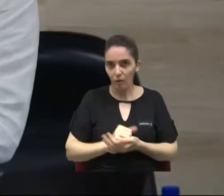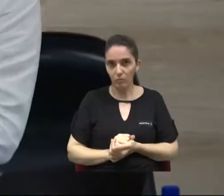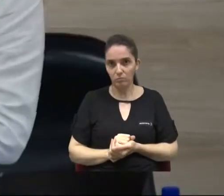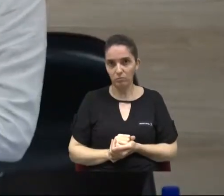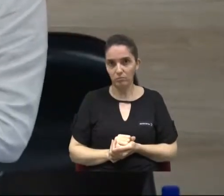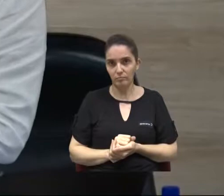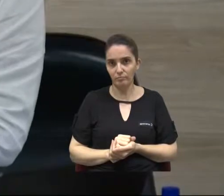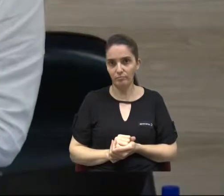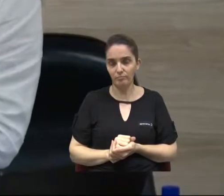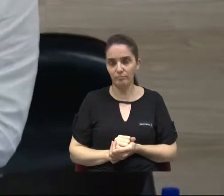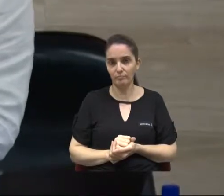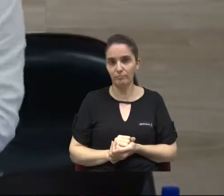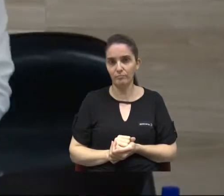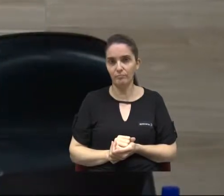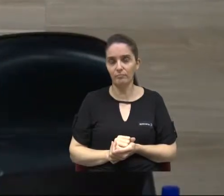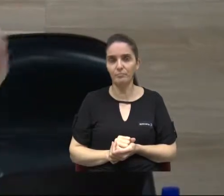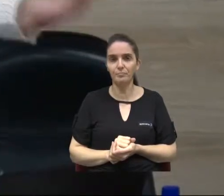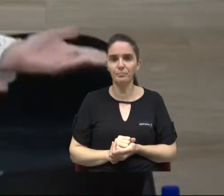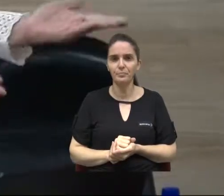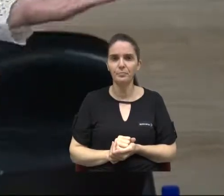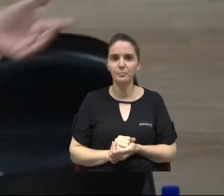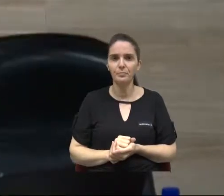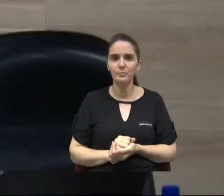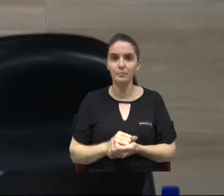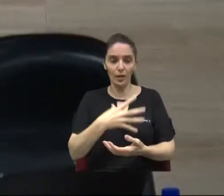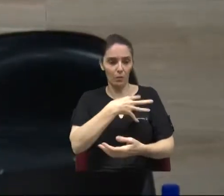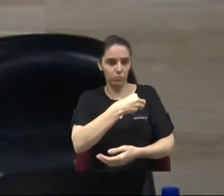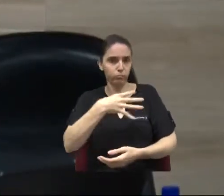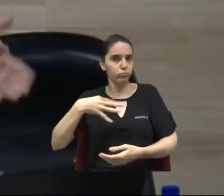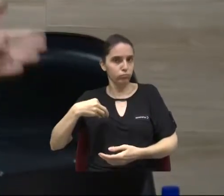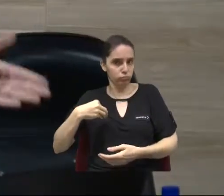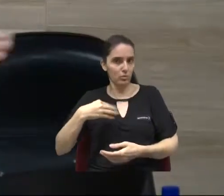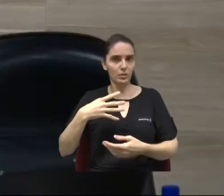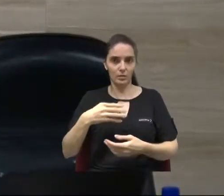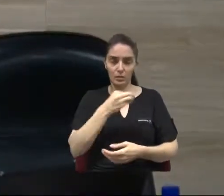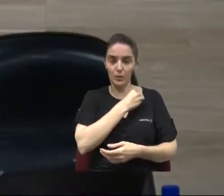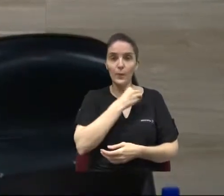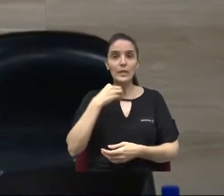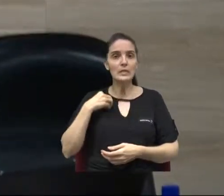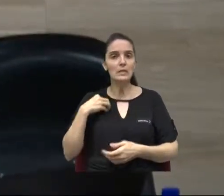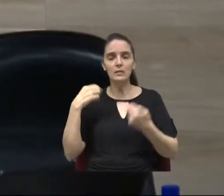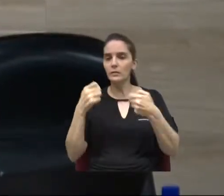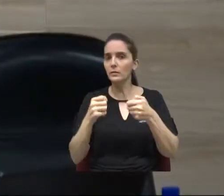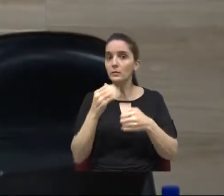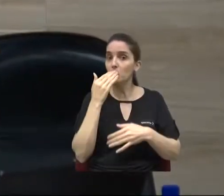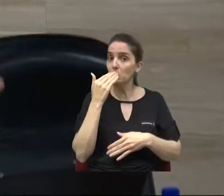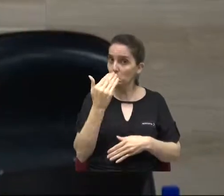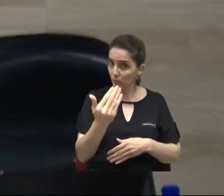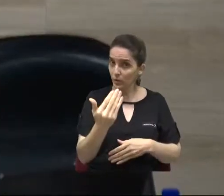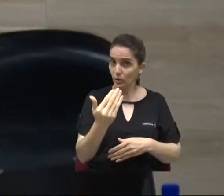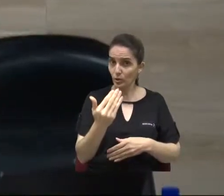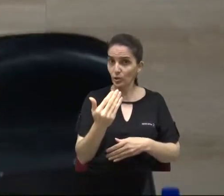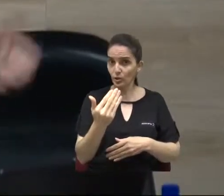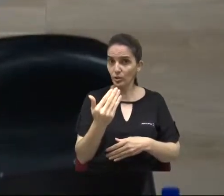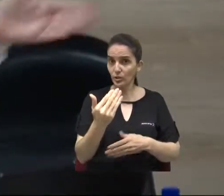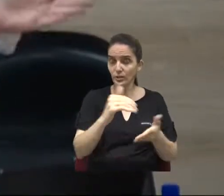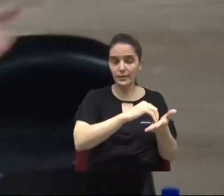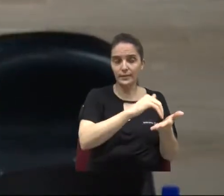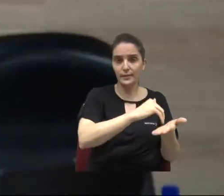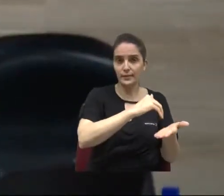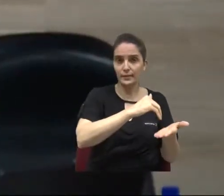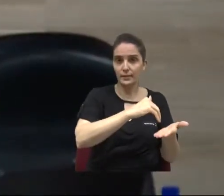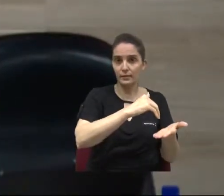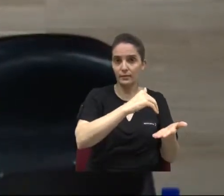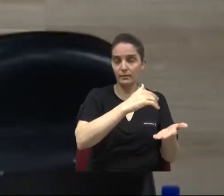fazer a mamografia, por exemplo, e eu tenho que pedir, muitas vezes, para a Secretaria de Saúde,